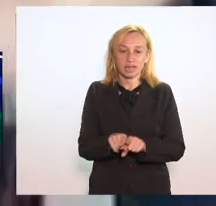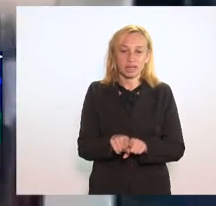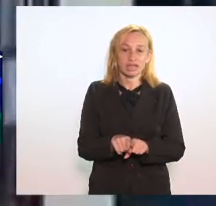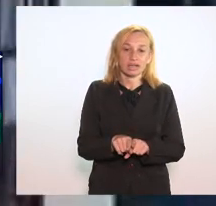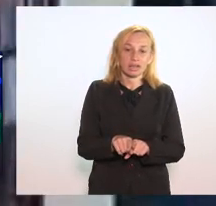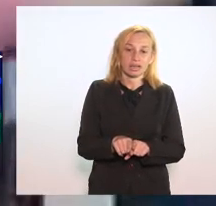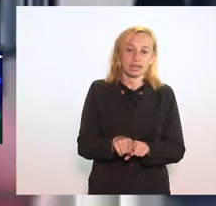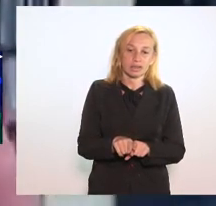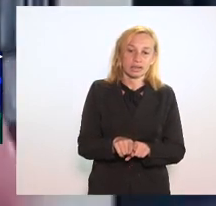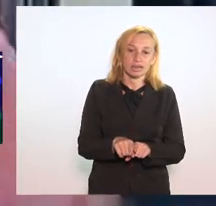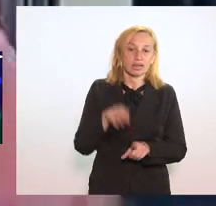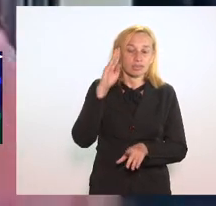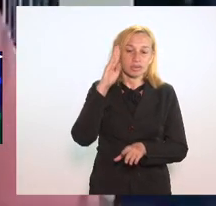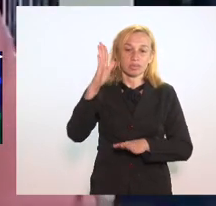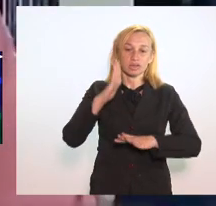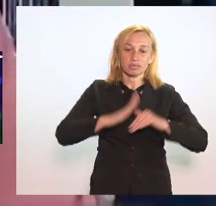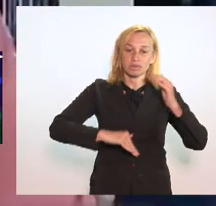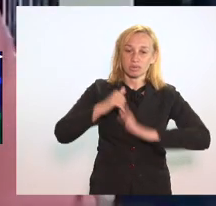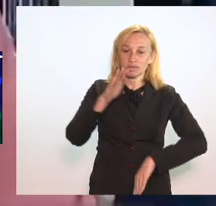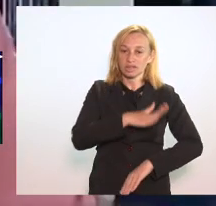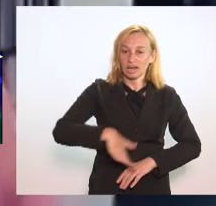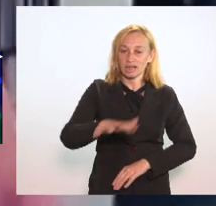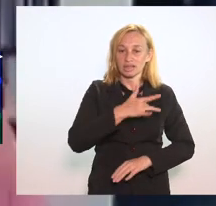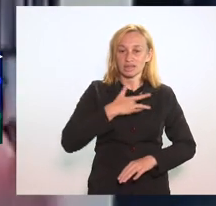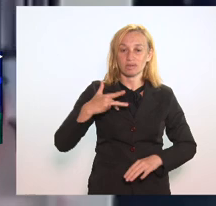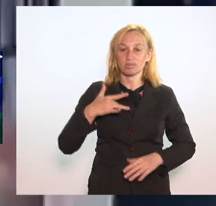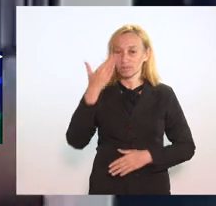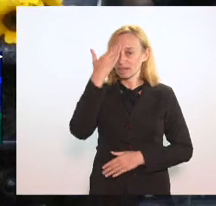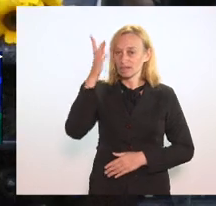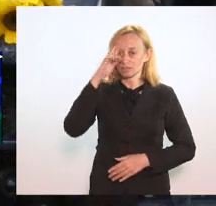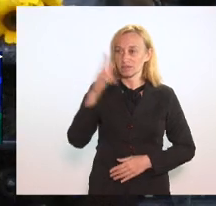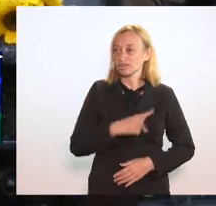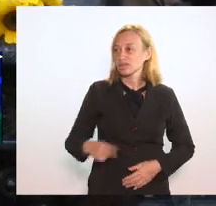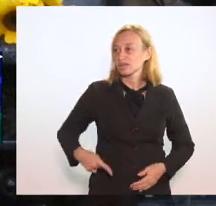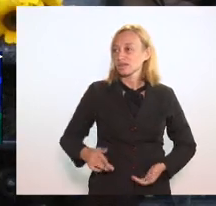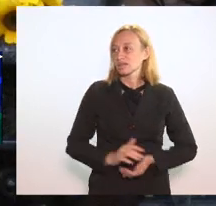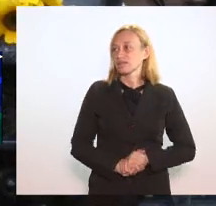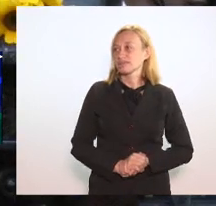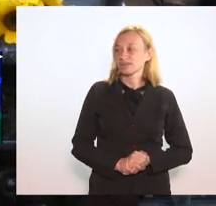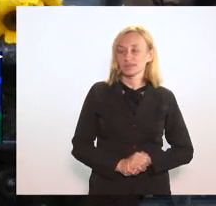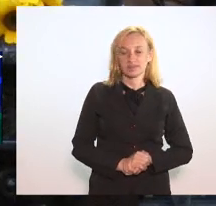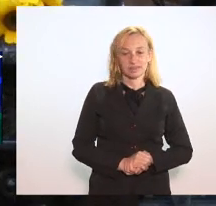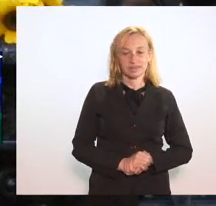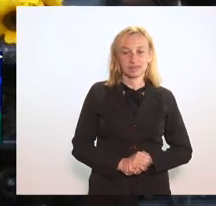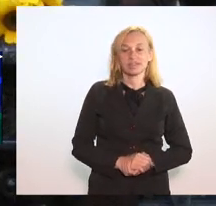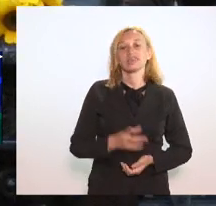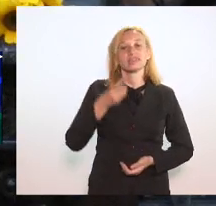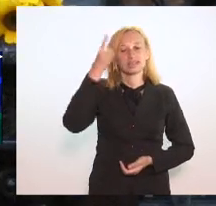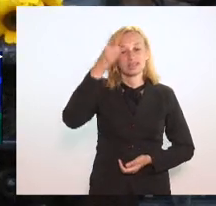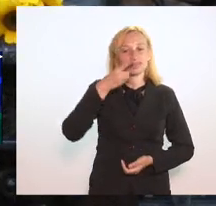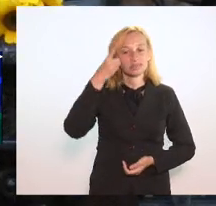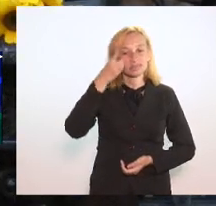homens aqui É principalmente pelos profissionais da saúde muito obrigado princesa Deputado próximo orador Deputado Márcio Pacheco a